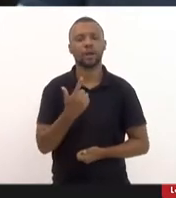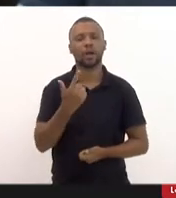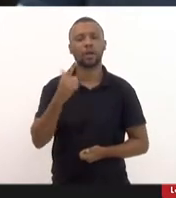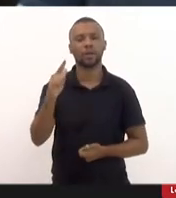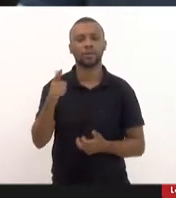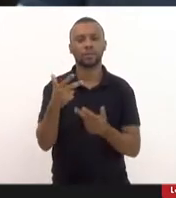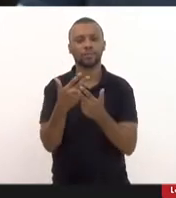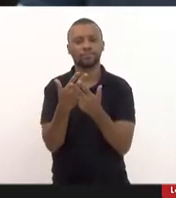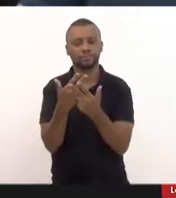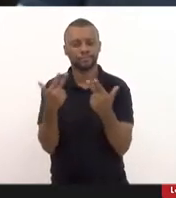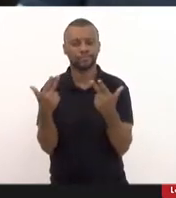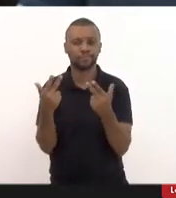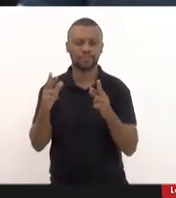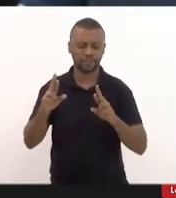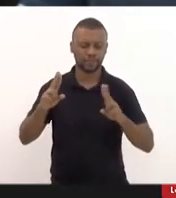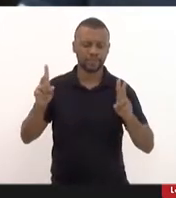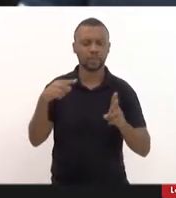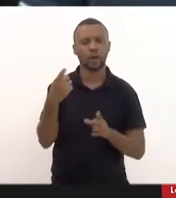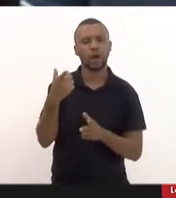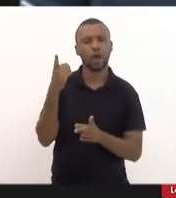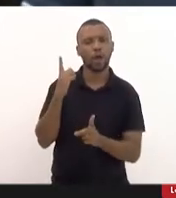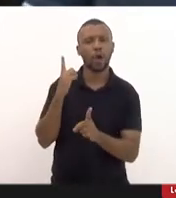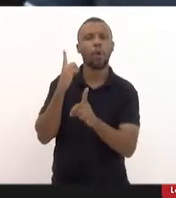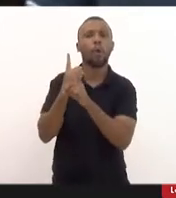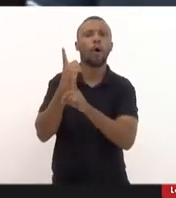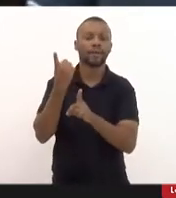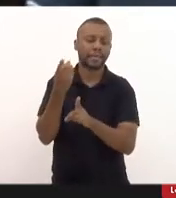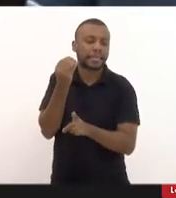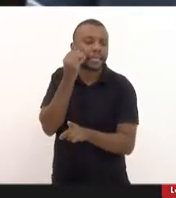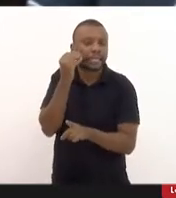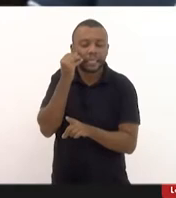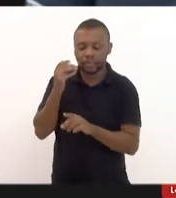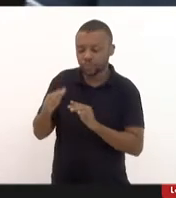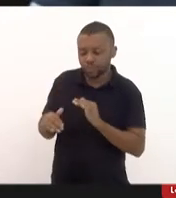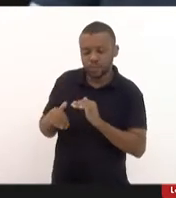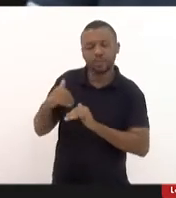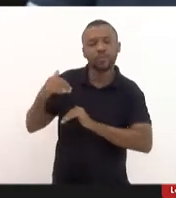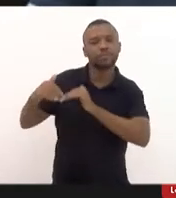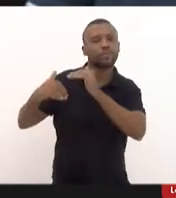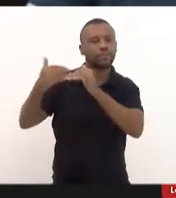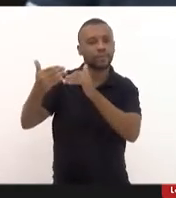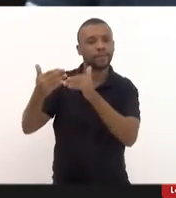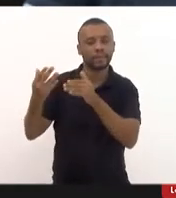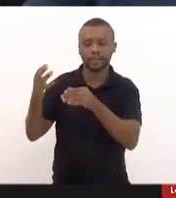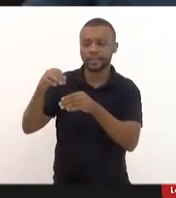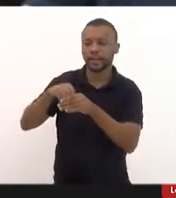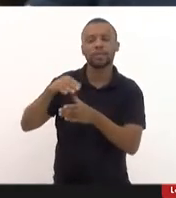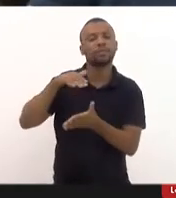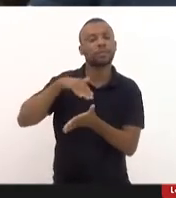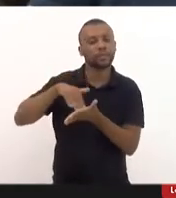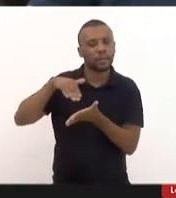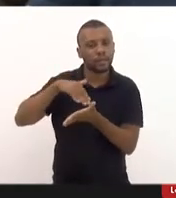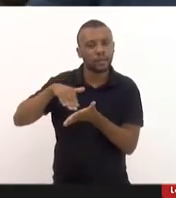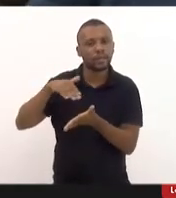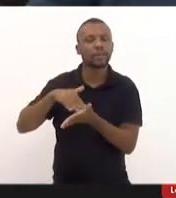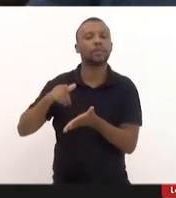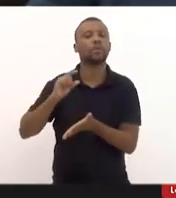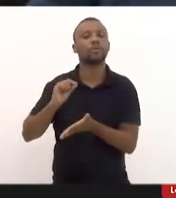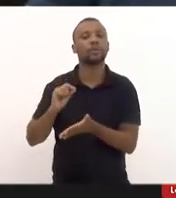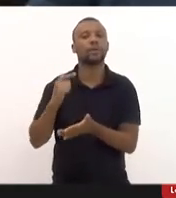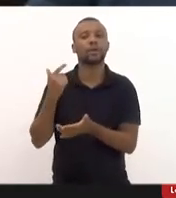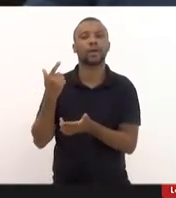Uma outra vertente que a gente encontra, que a gente está desenvolvendo aqui na Secretaria, é a importância